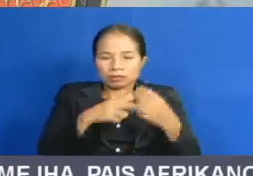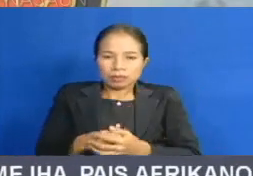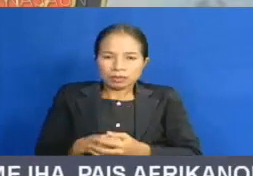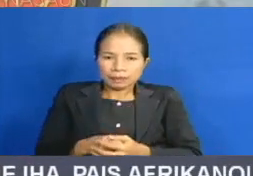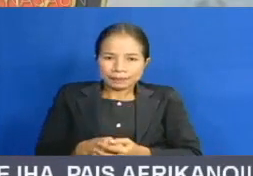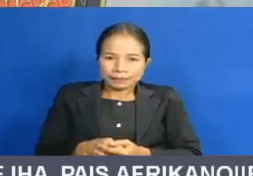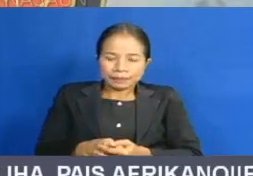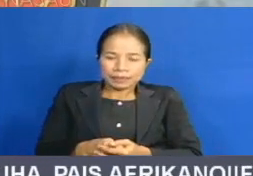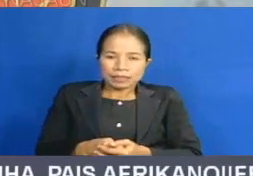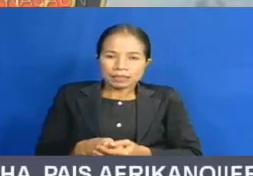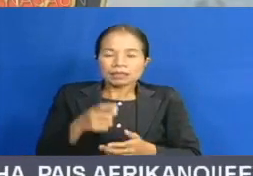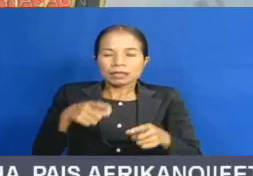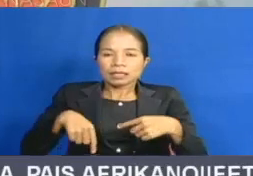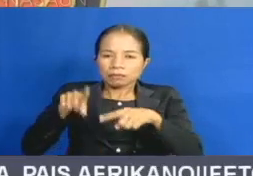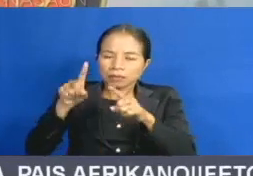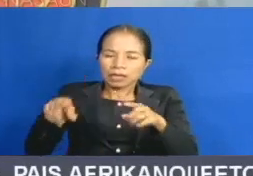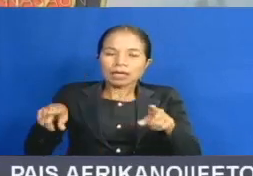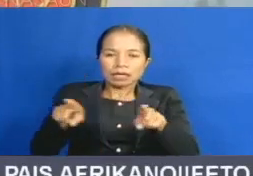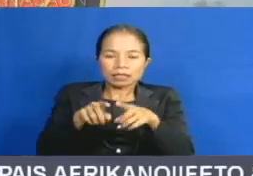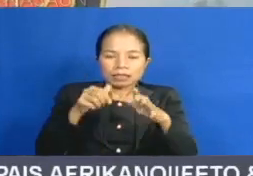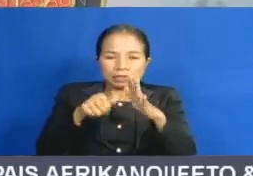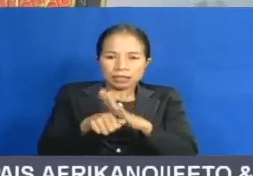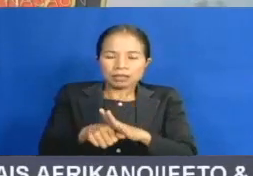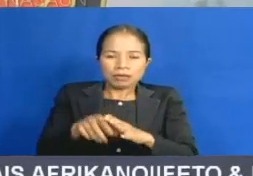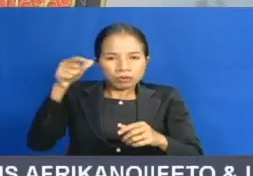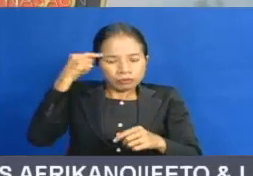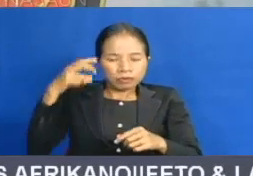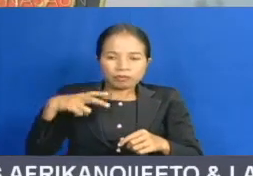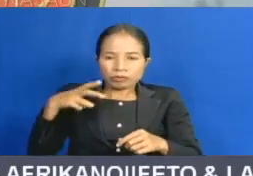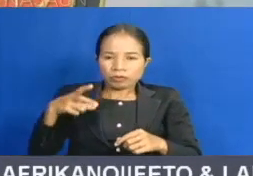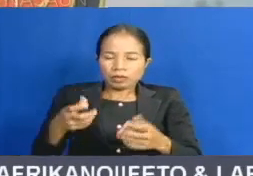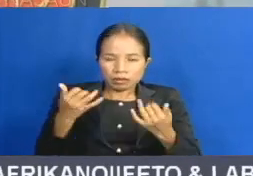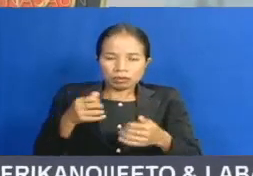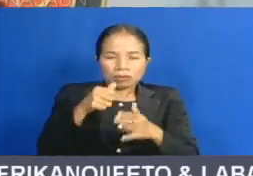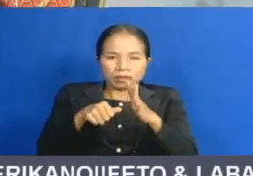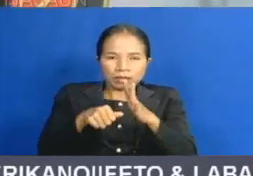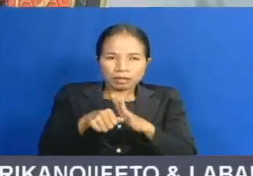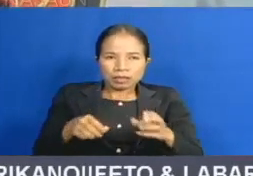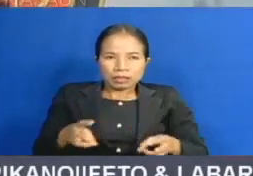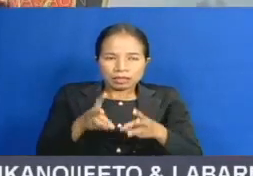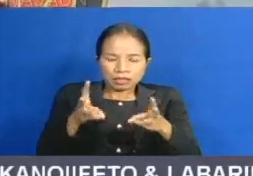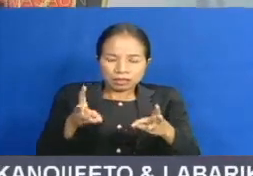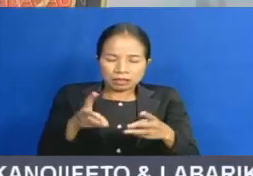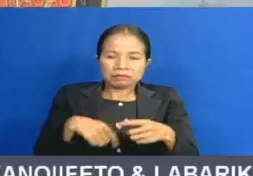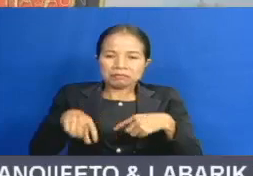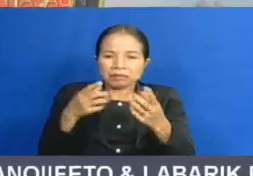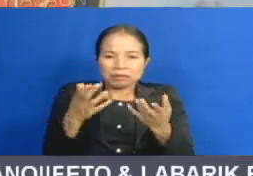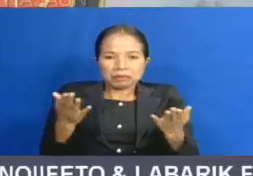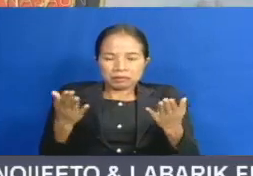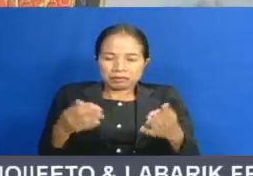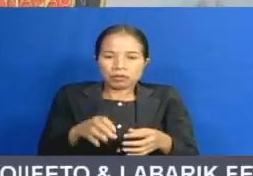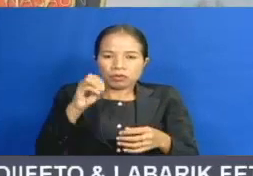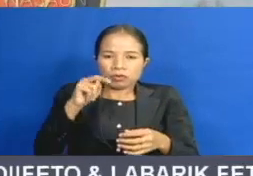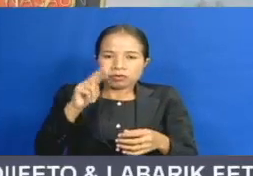ne ita ba ilegal. Ita ba anse be governo Portugal ma kara atu atu ne agora ne ma ilegal ona. Dala onu ma kana be bane be onu